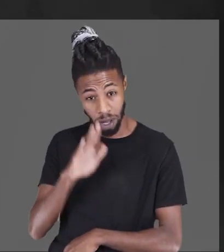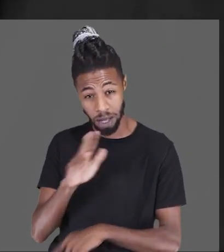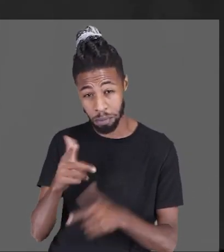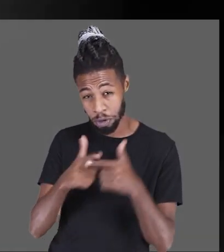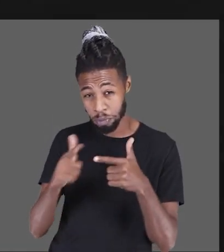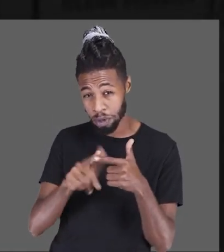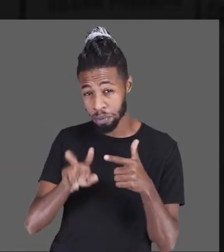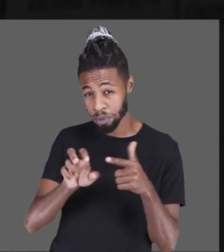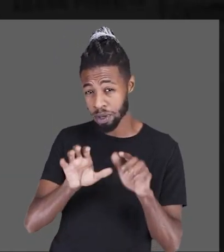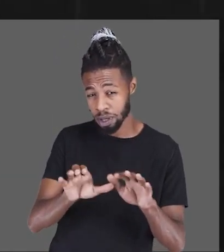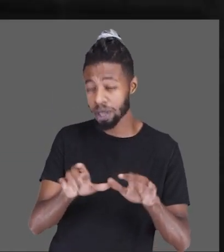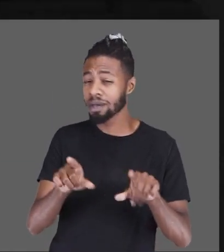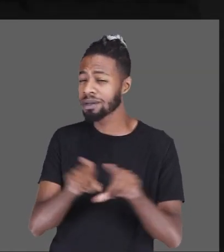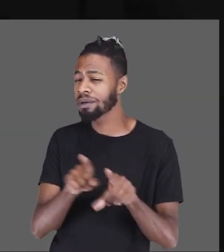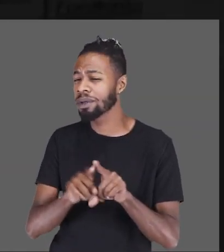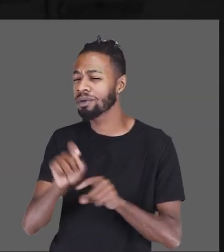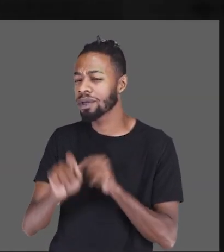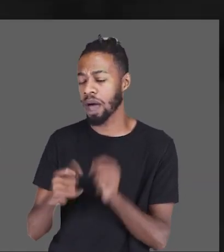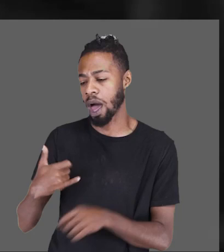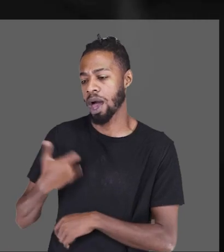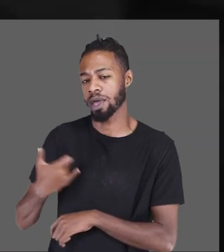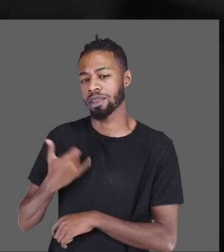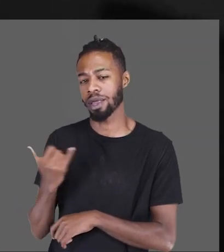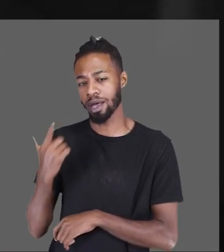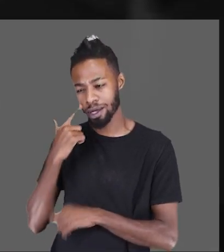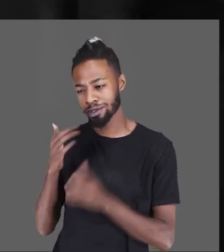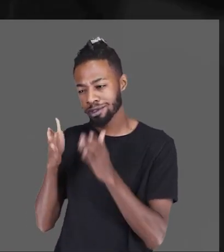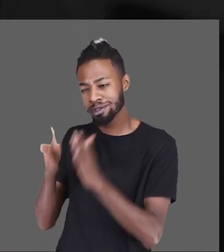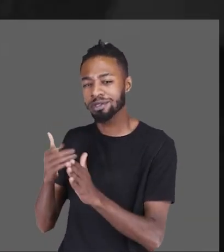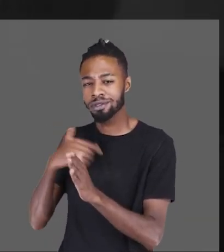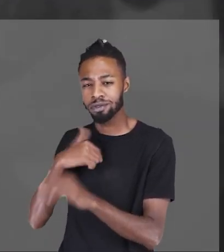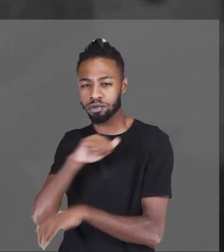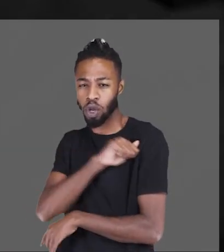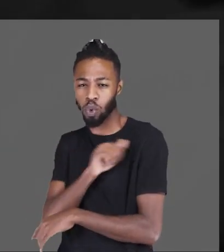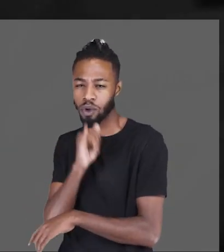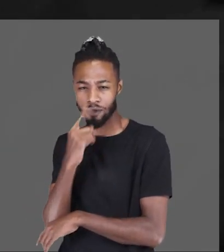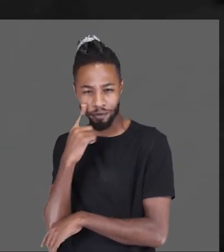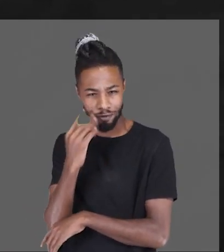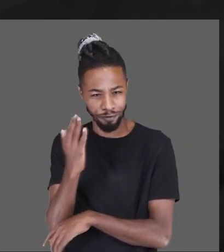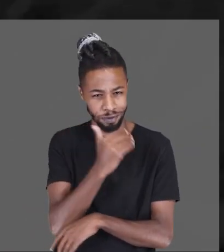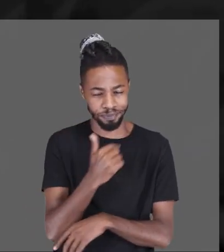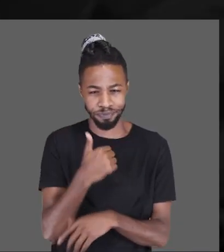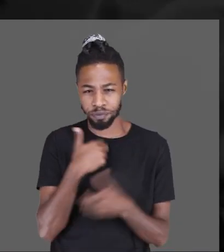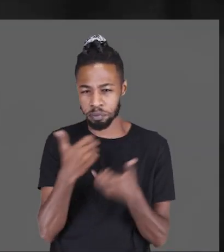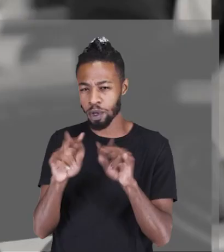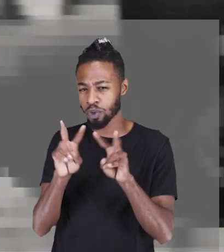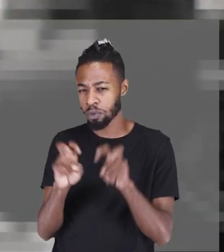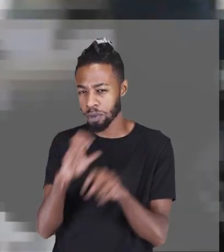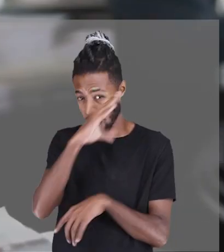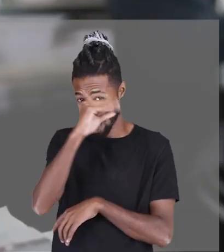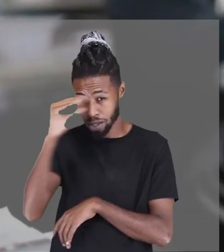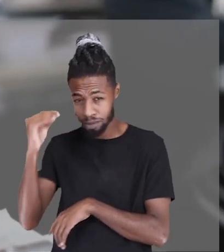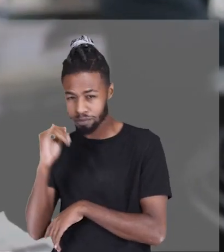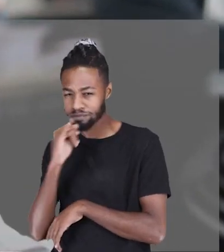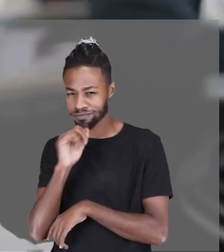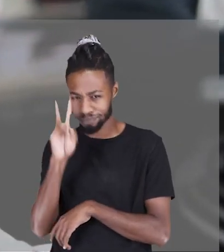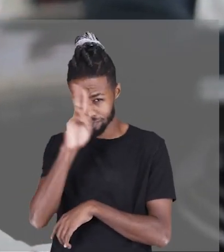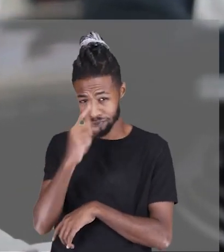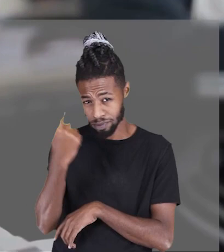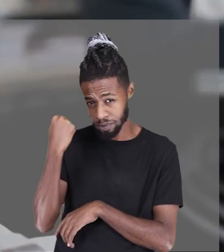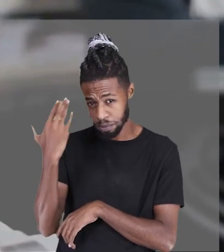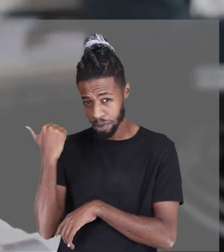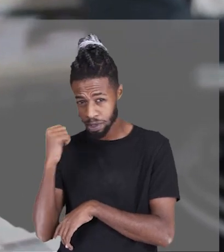além destas questões, há particularidades próprias da idade dos alunos. Agora vamos olhar para a adolescência. Quem não se lembra